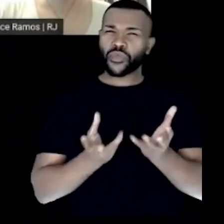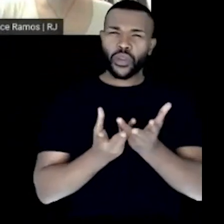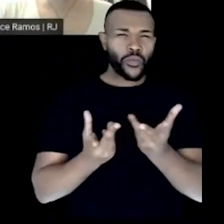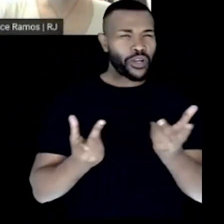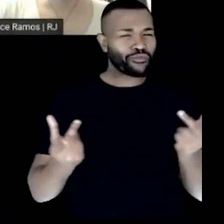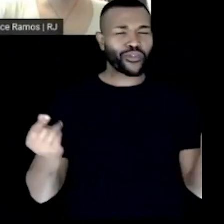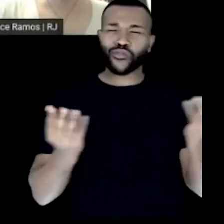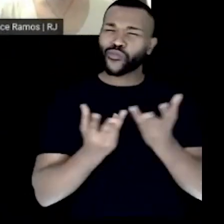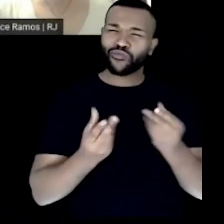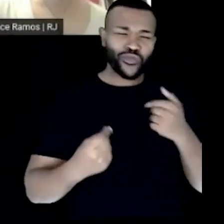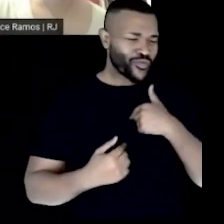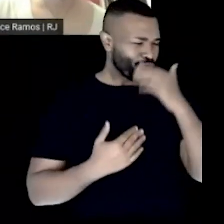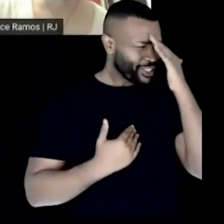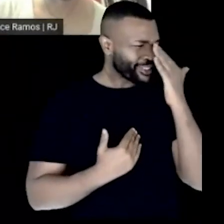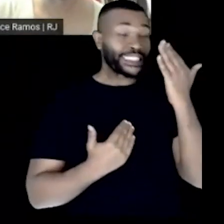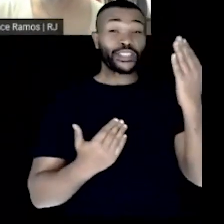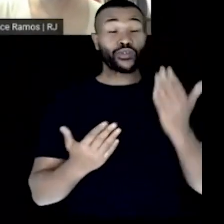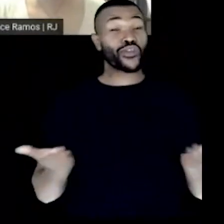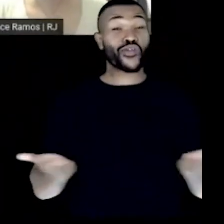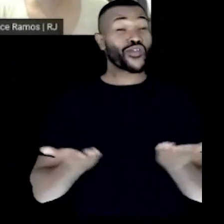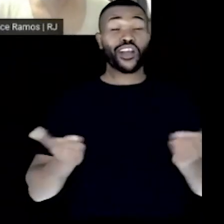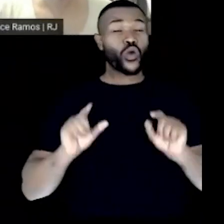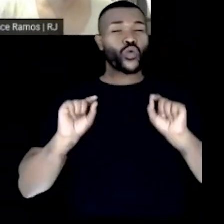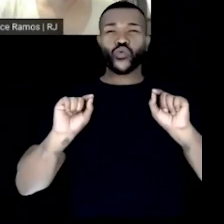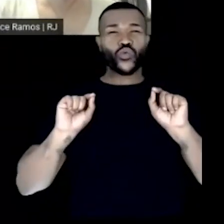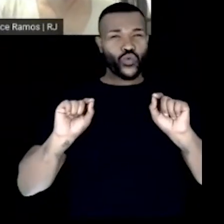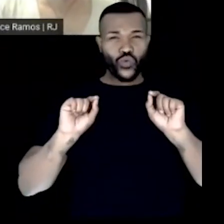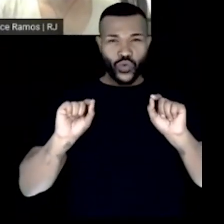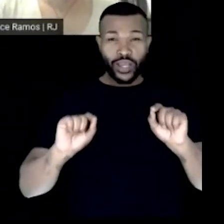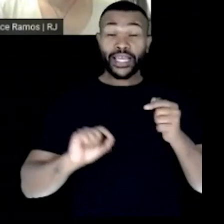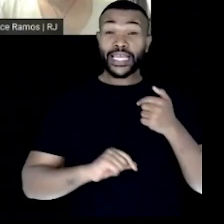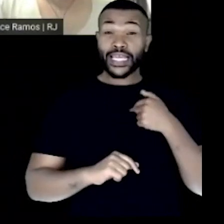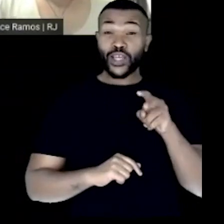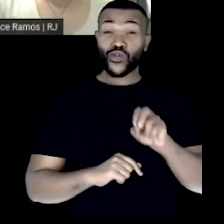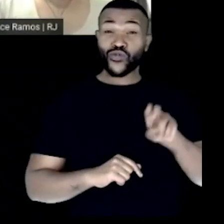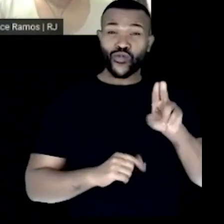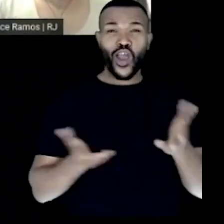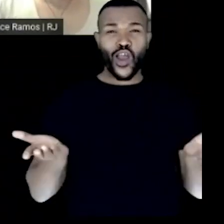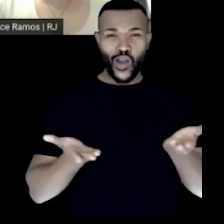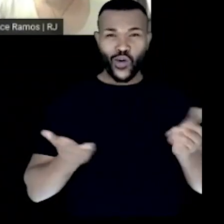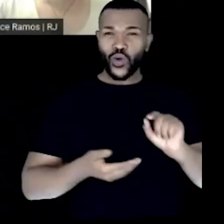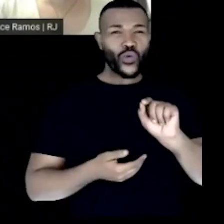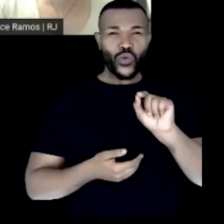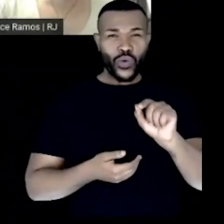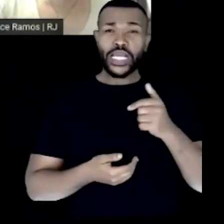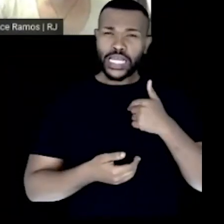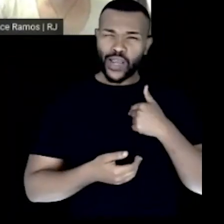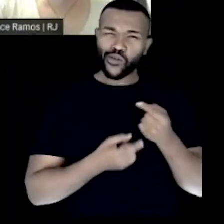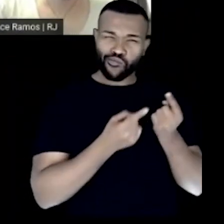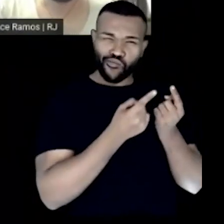Ah, perfeito, maravilhoso, eu agradeço. Agora, eu vou